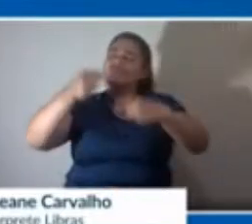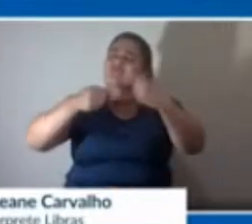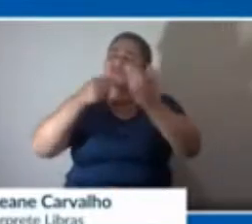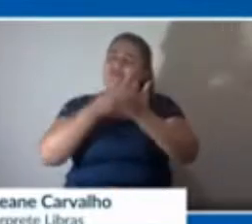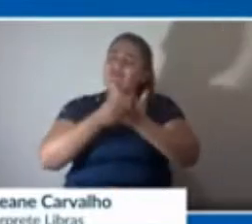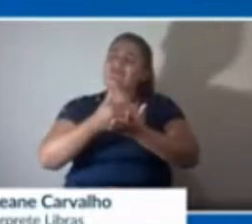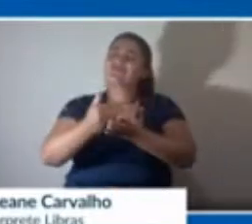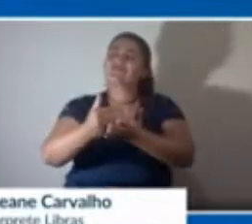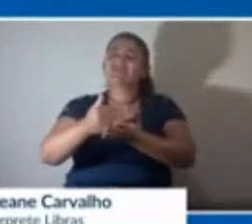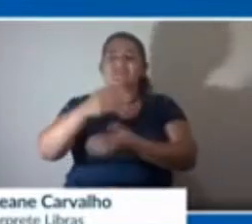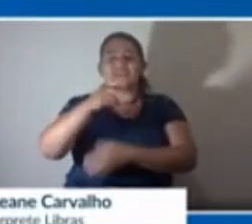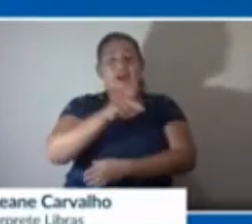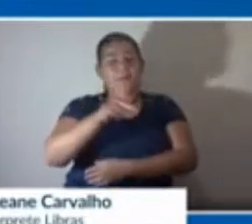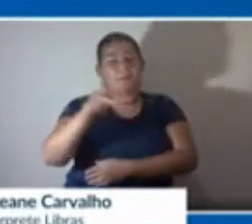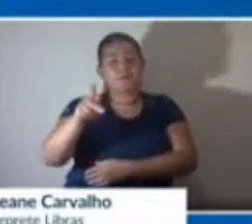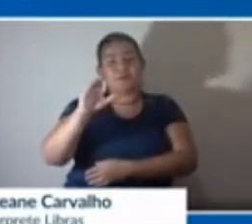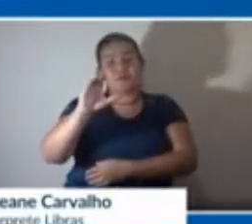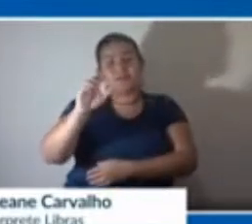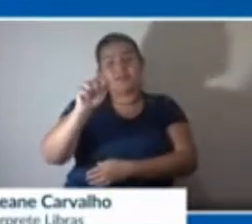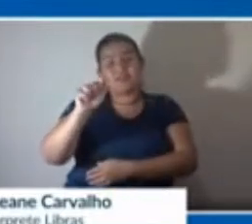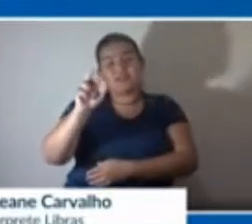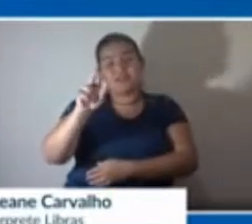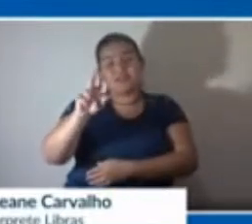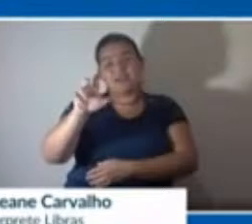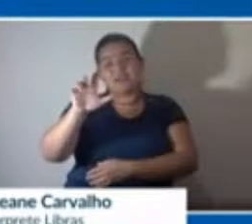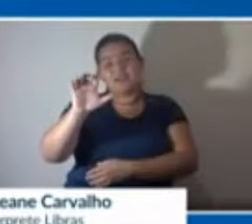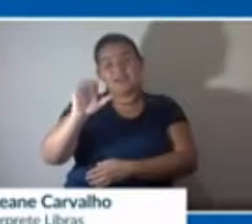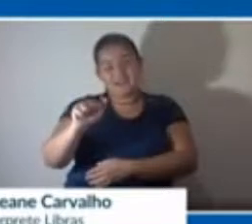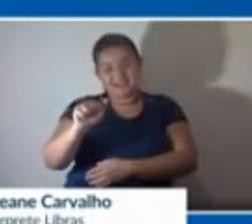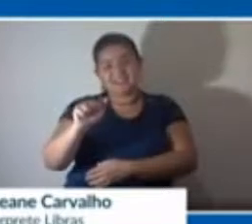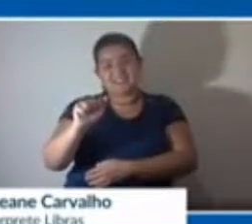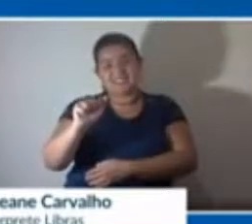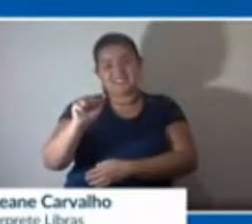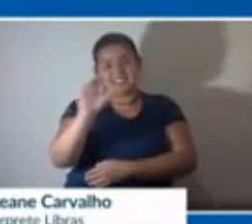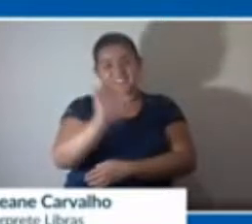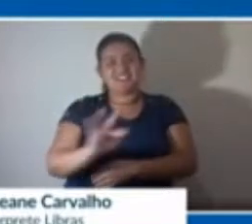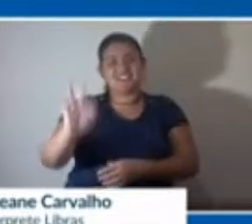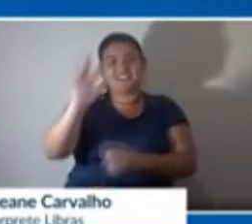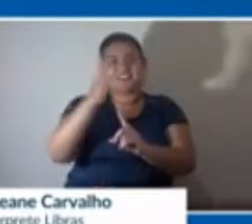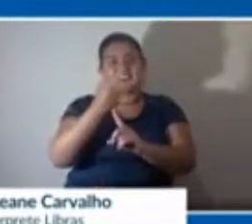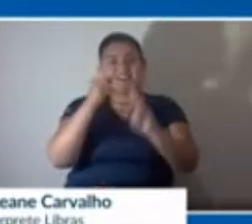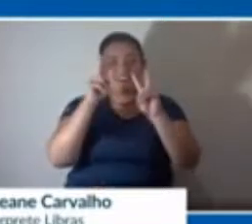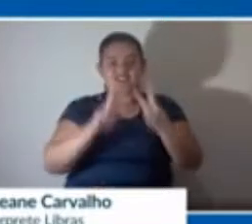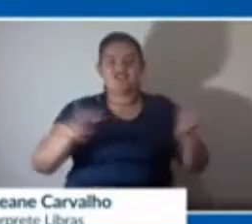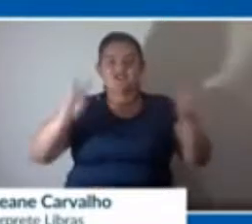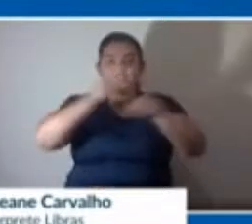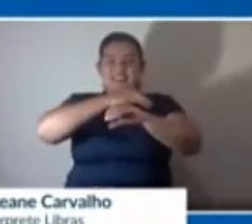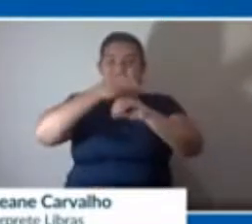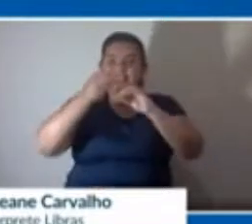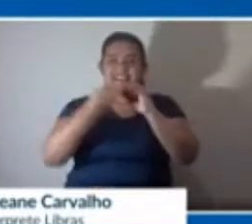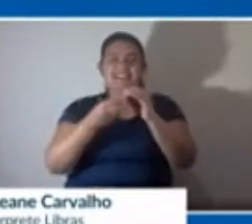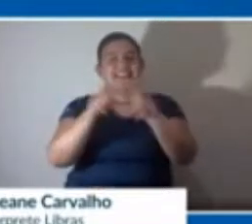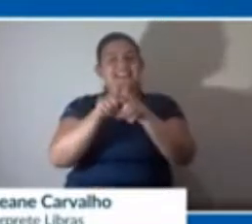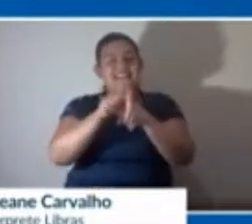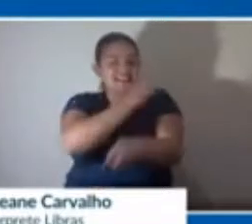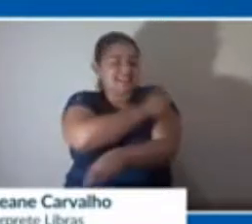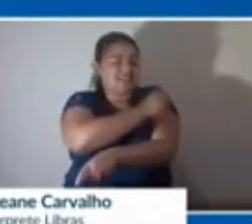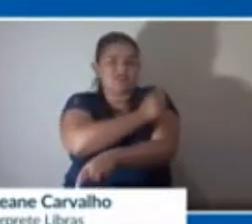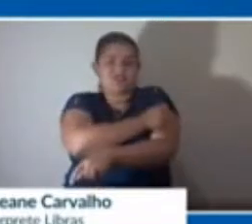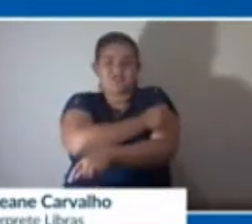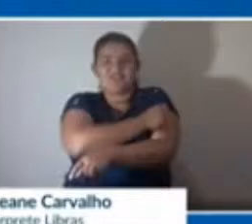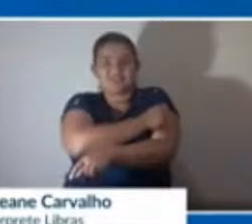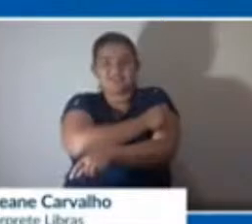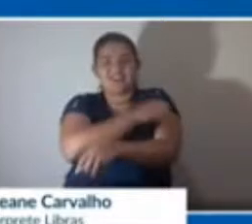a professora Carla de Abreu, que é da Faculdade de Artes Visuais da UFG, e também com a estudante da UFG,